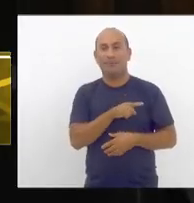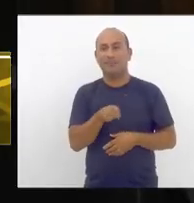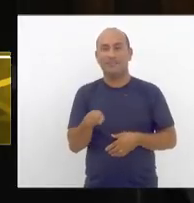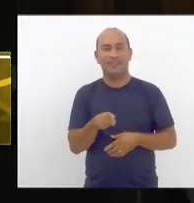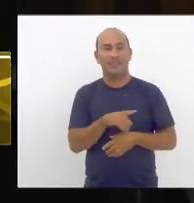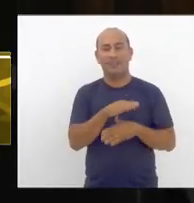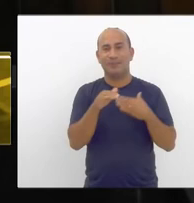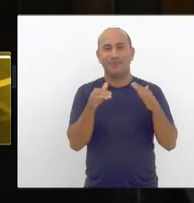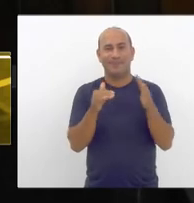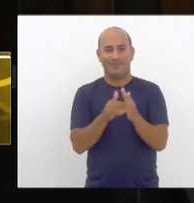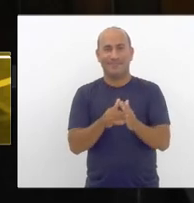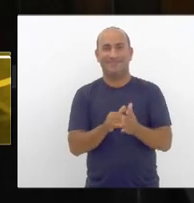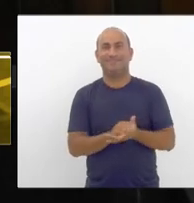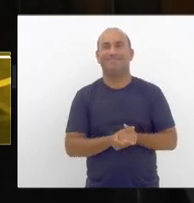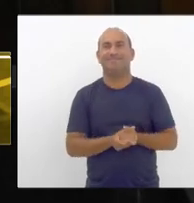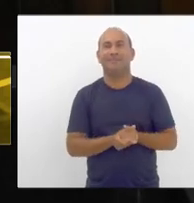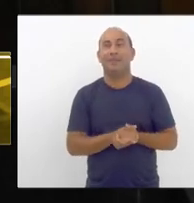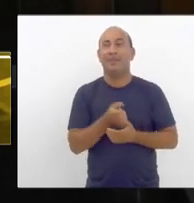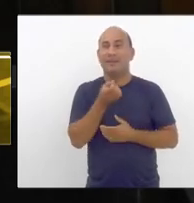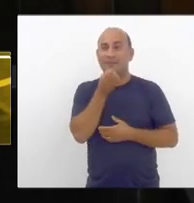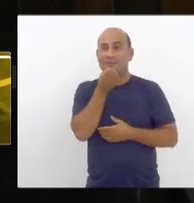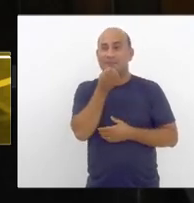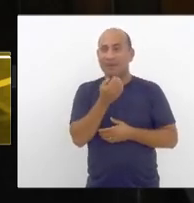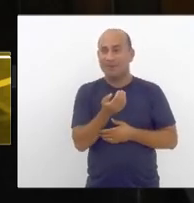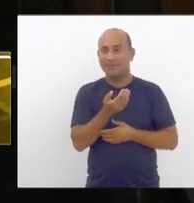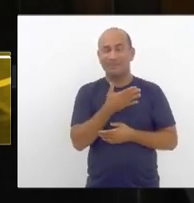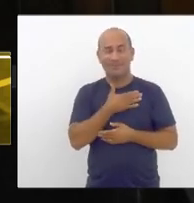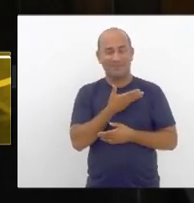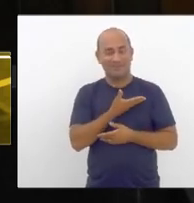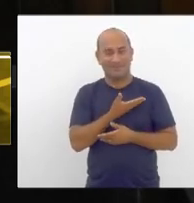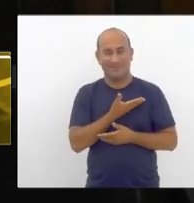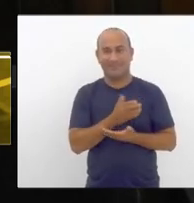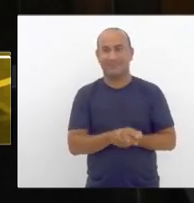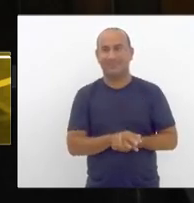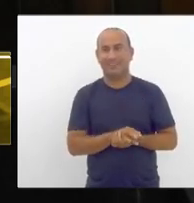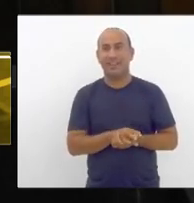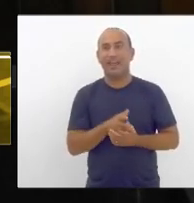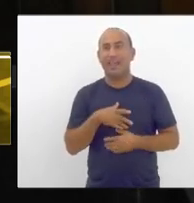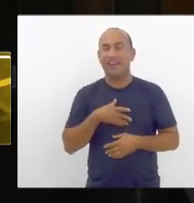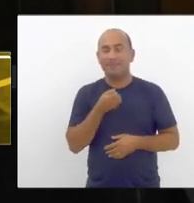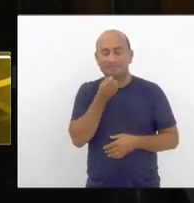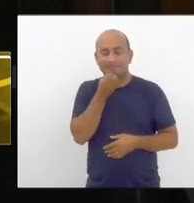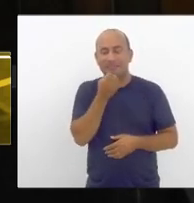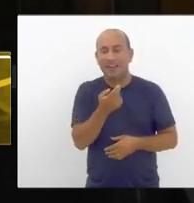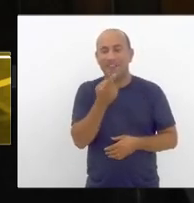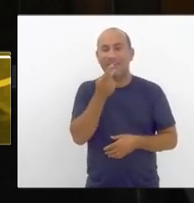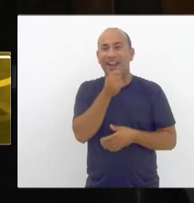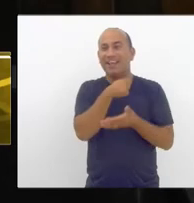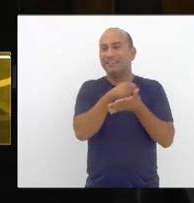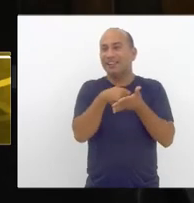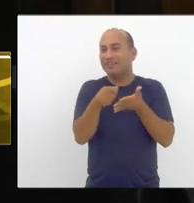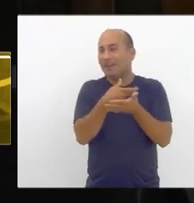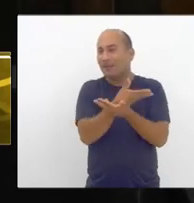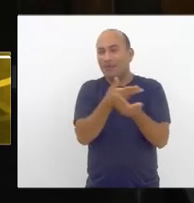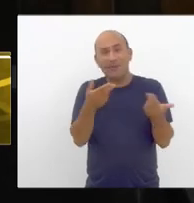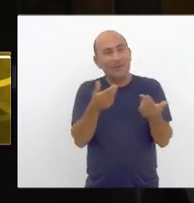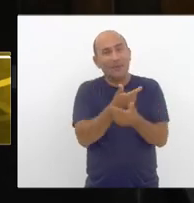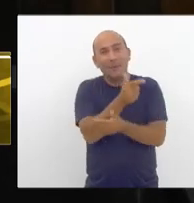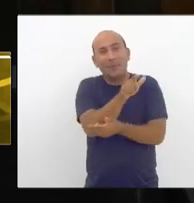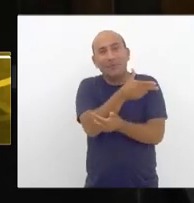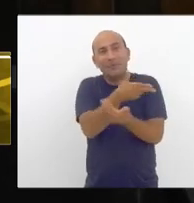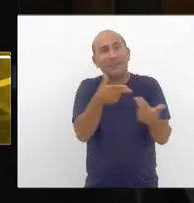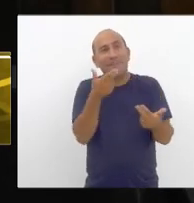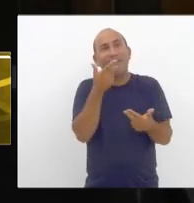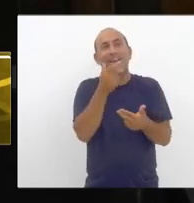absoluta bom é isso meus amigos eu confesso que eu tinha pensado em escrever outras coisas falar